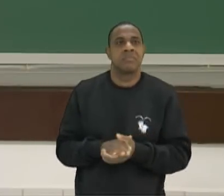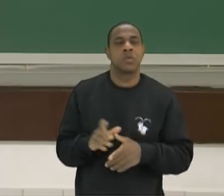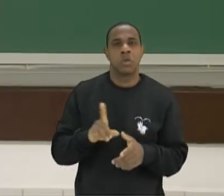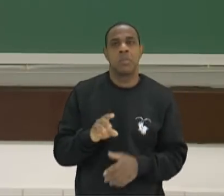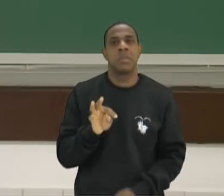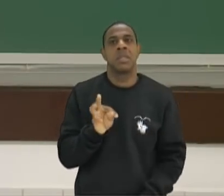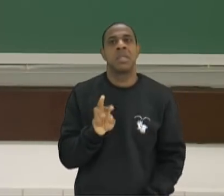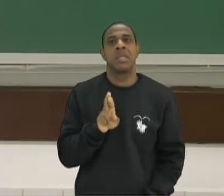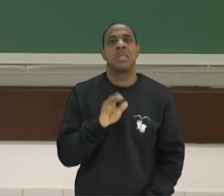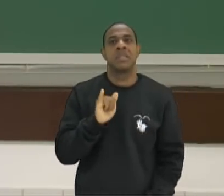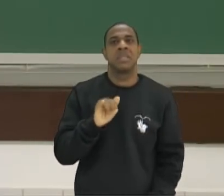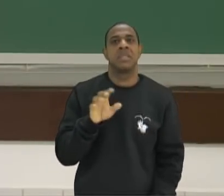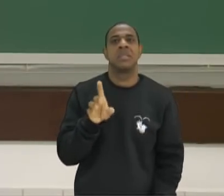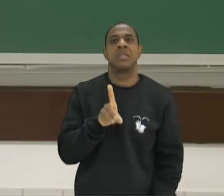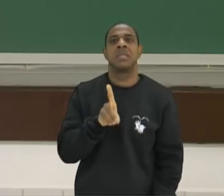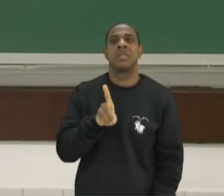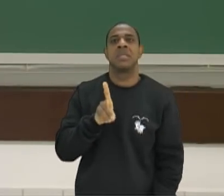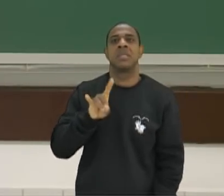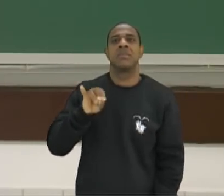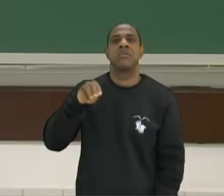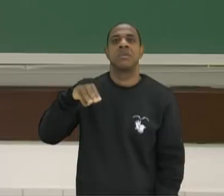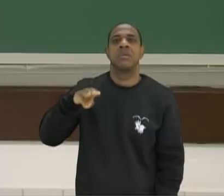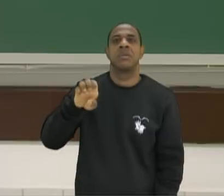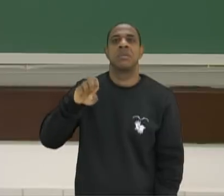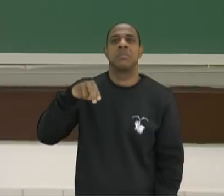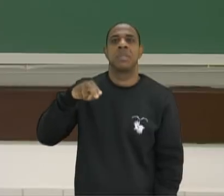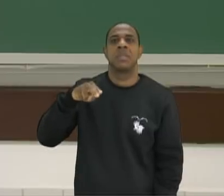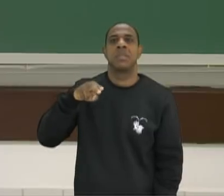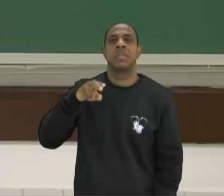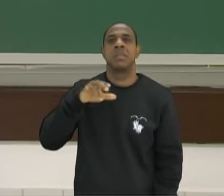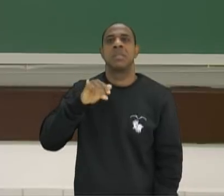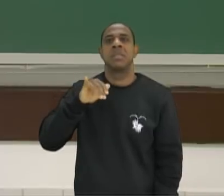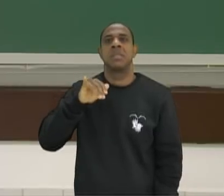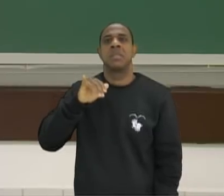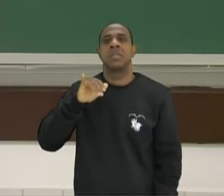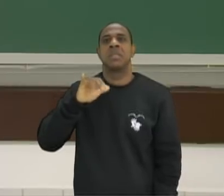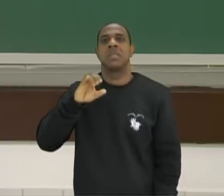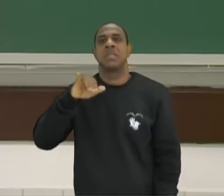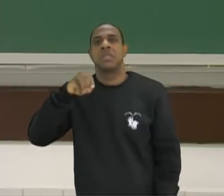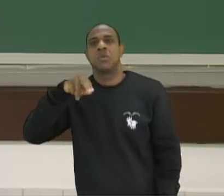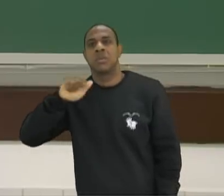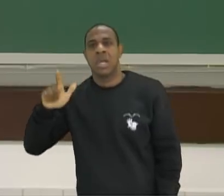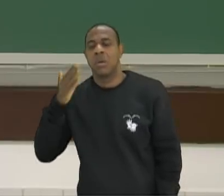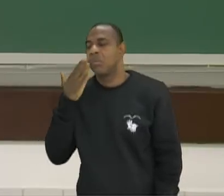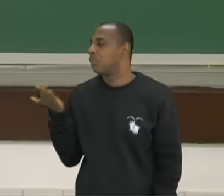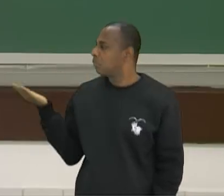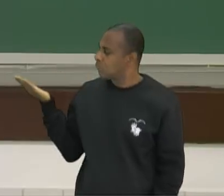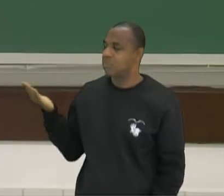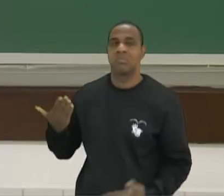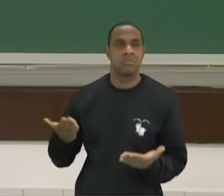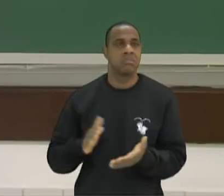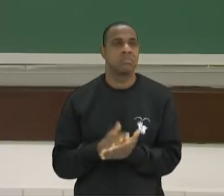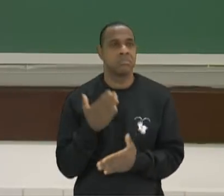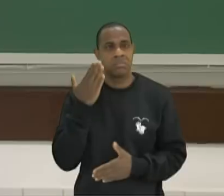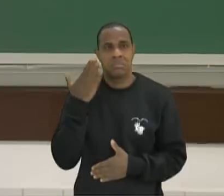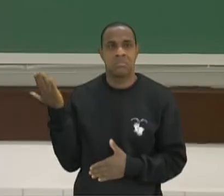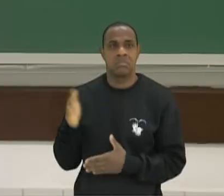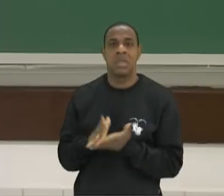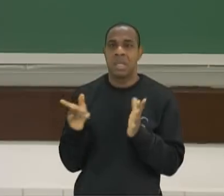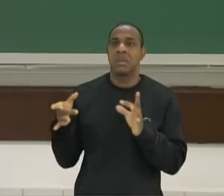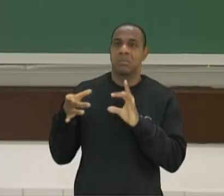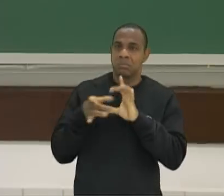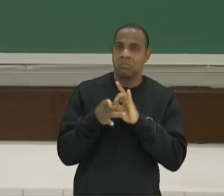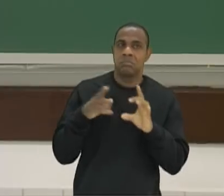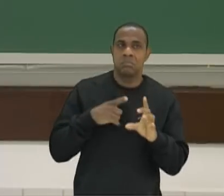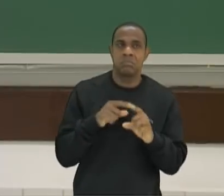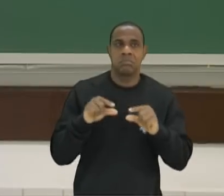tridimensional. Mas, independente da circunstância, você vai ter essa frente de onda que vai estar avançando. Então, esse é o contexto que